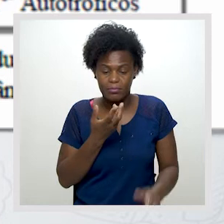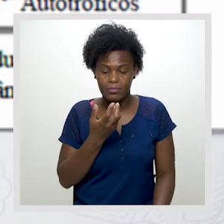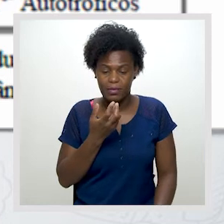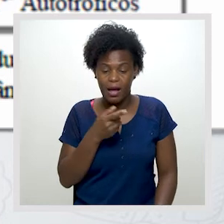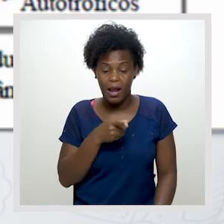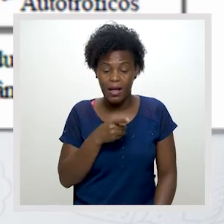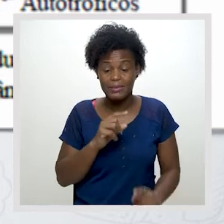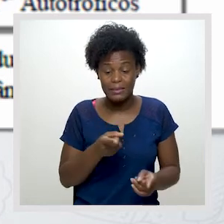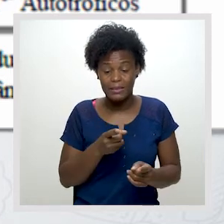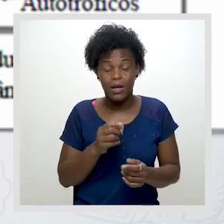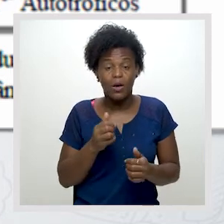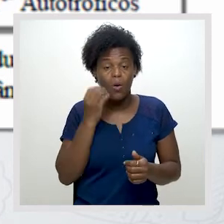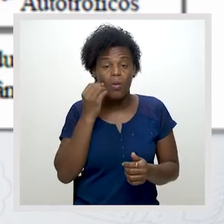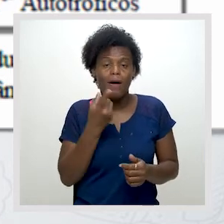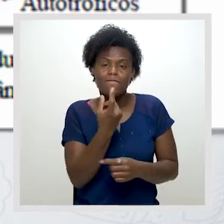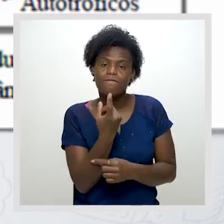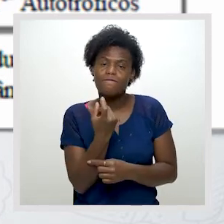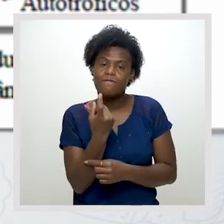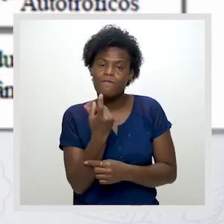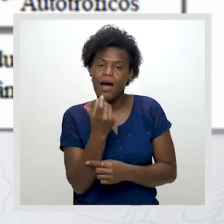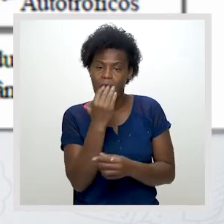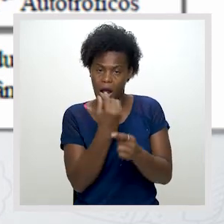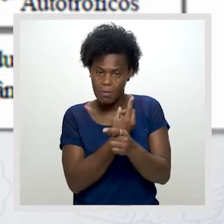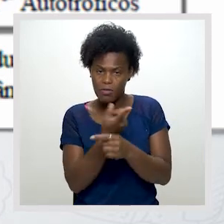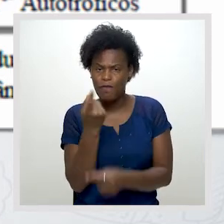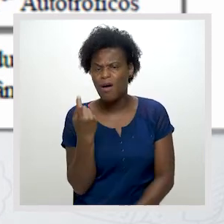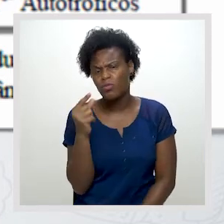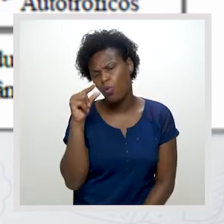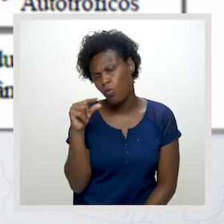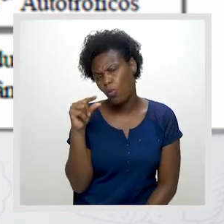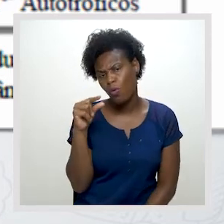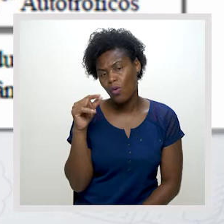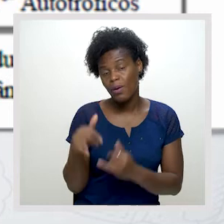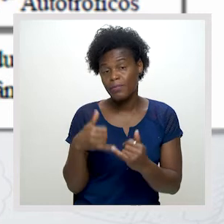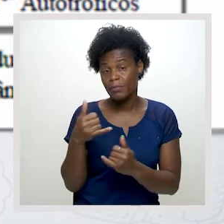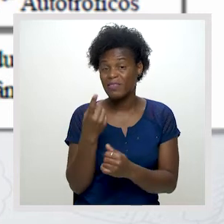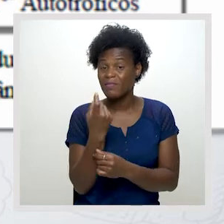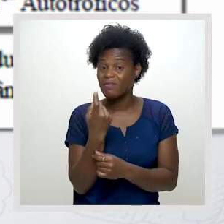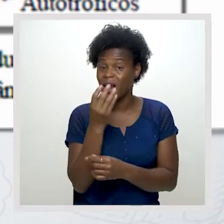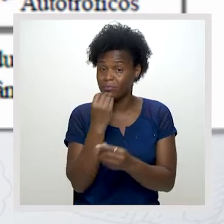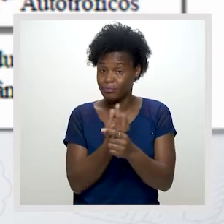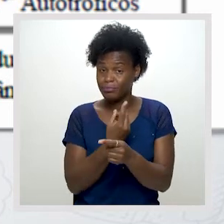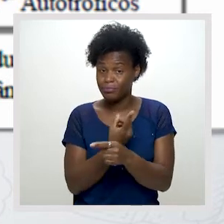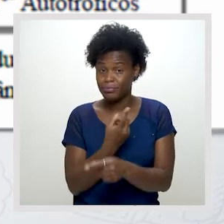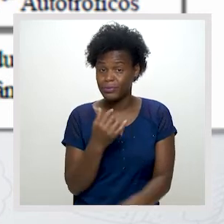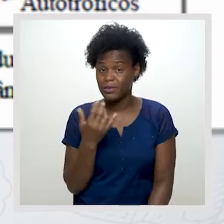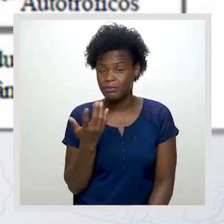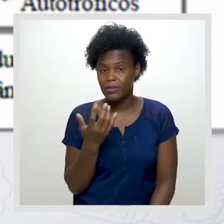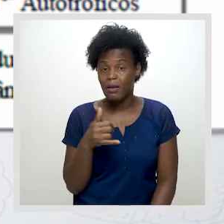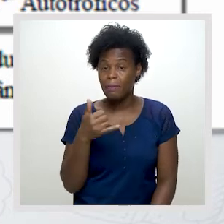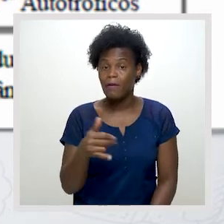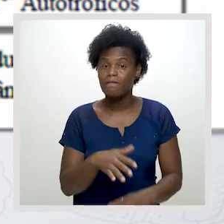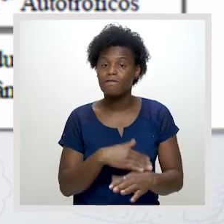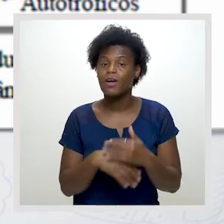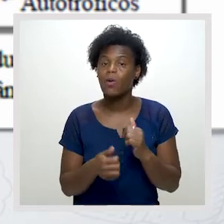daí iniciou, como posso dizer, escassez de alimentos. Esta escassez de alimento levou com